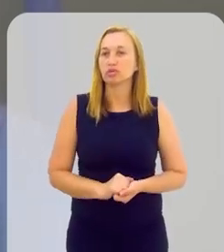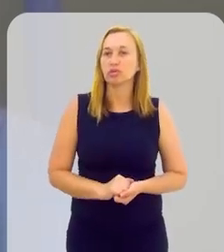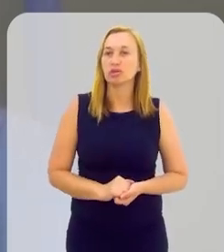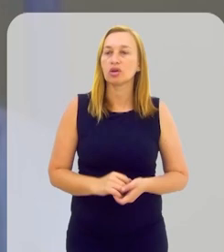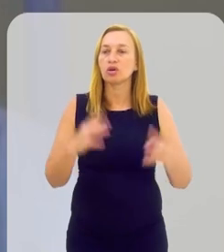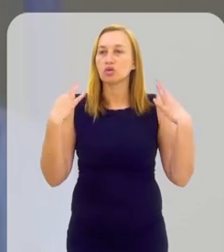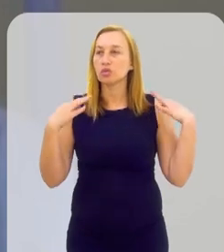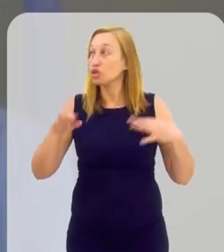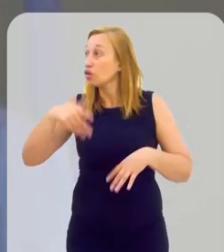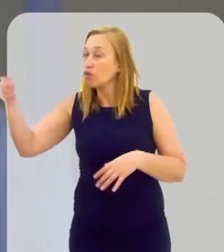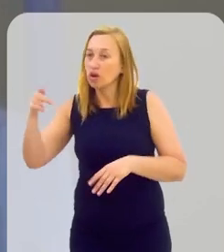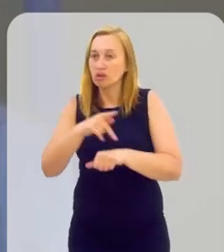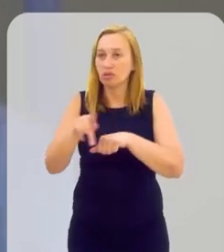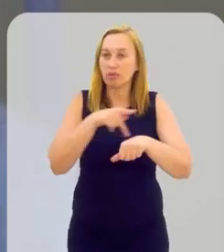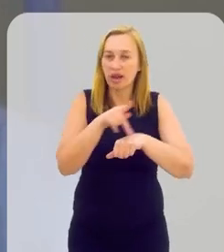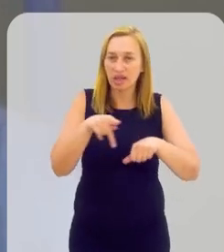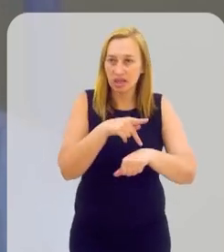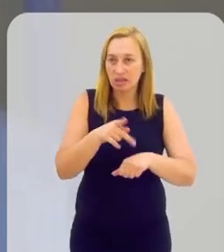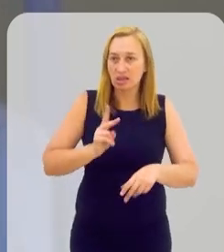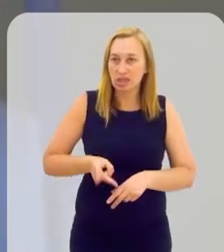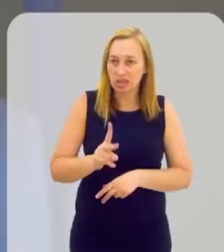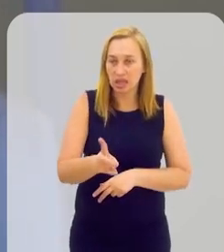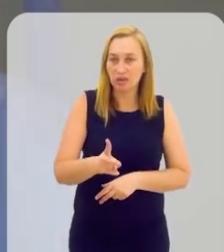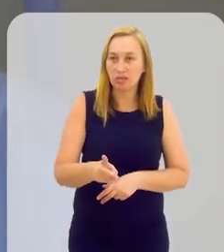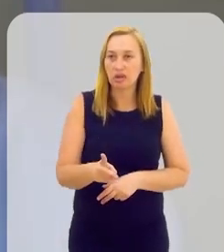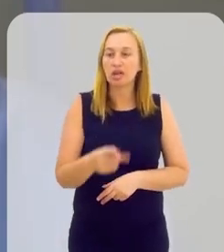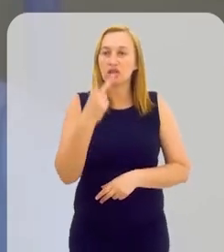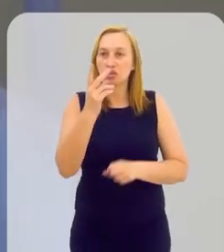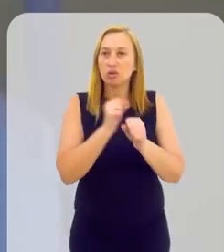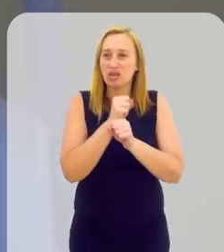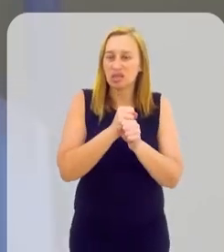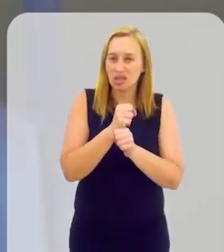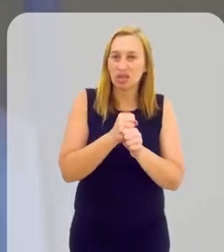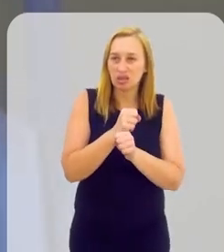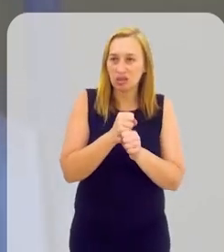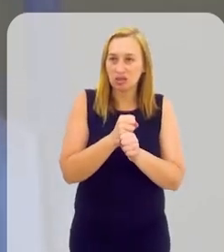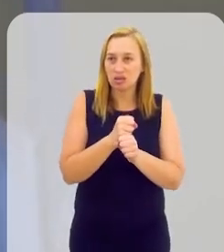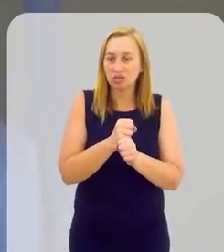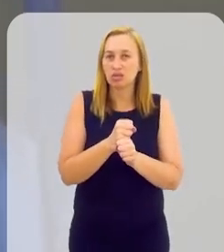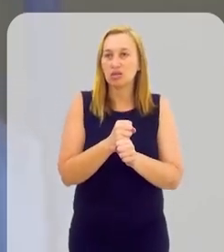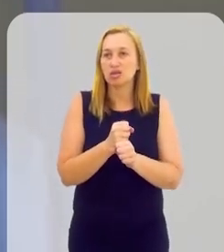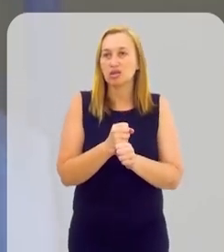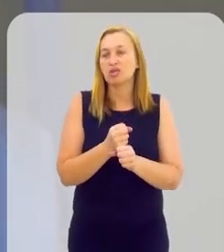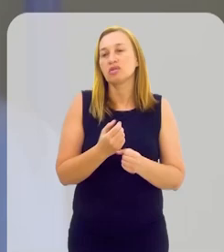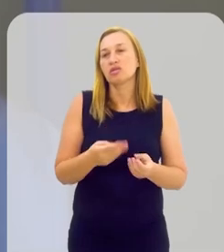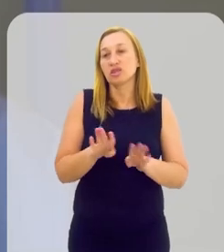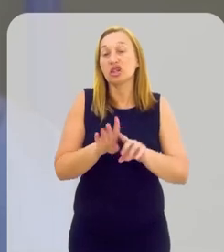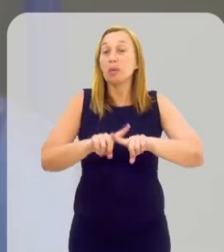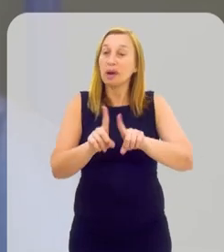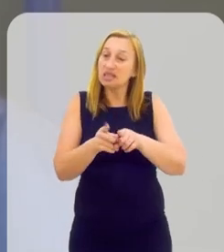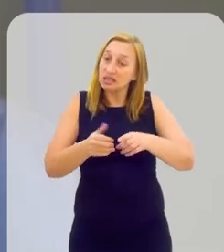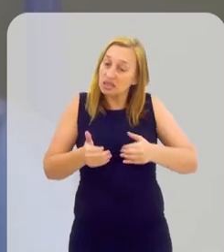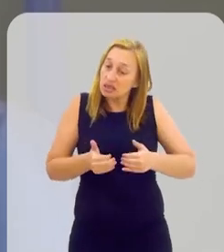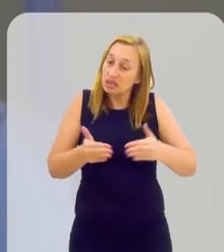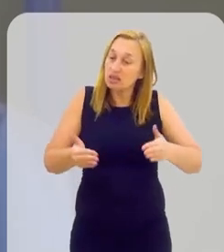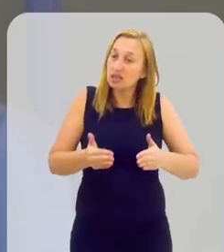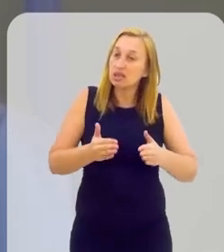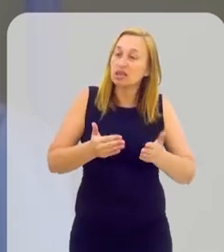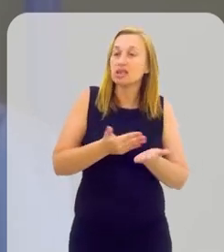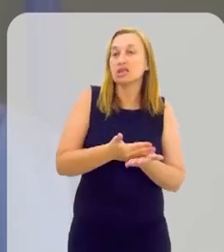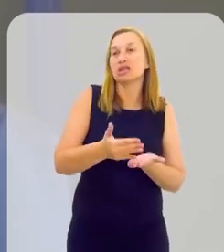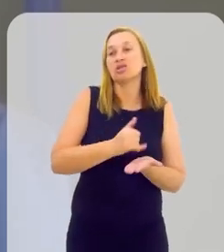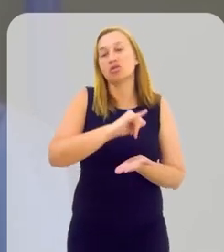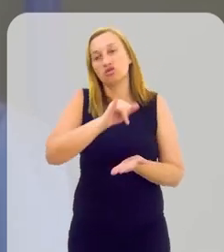turista internacional. Nós tivemos sempre, esses dois anos, basicamente turistas nacionais, mas eu acho que agora, a partir de